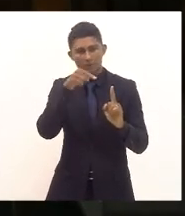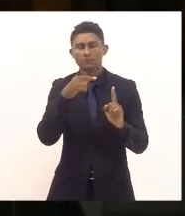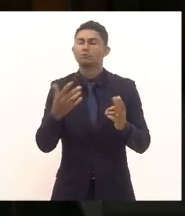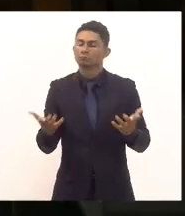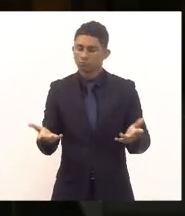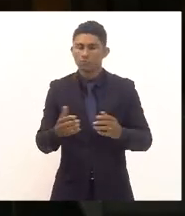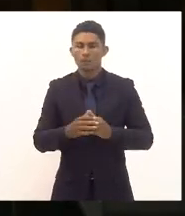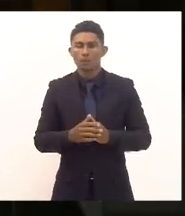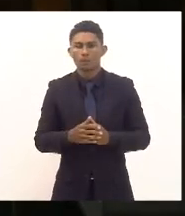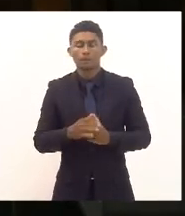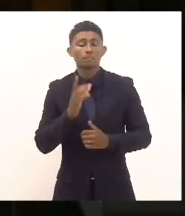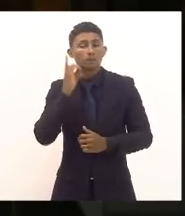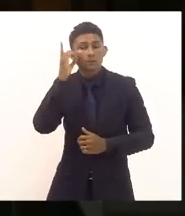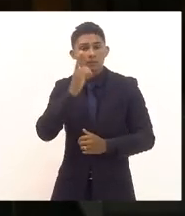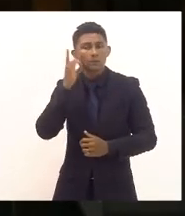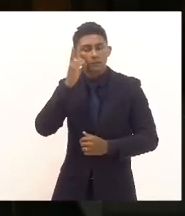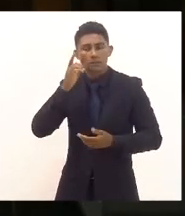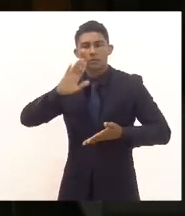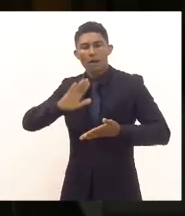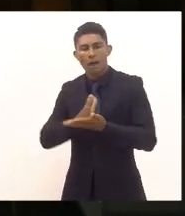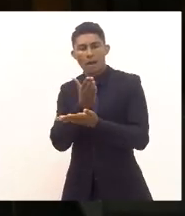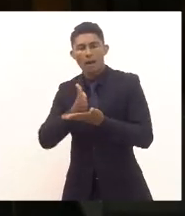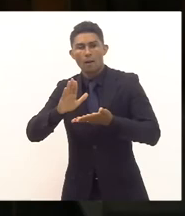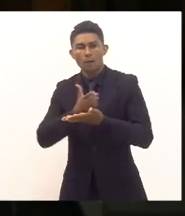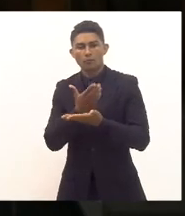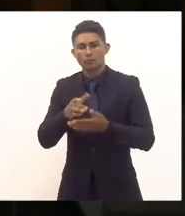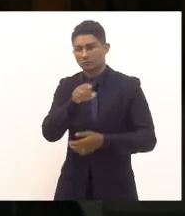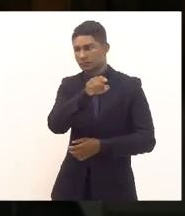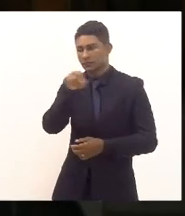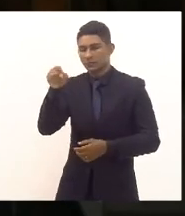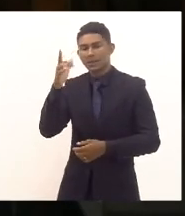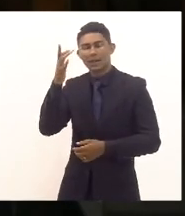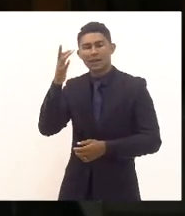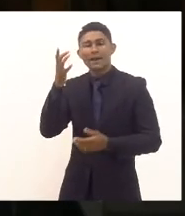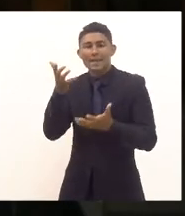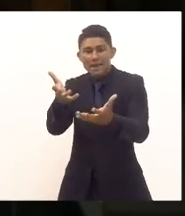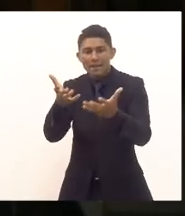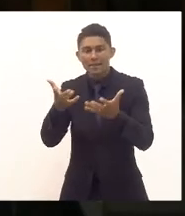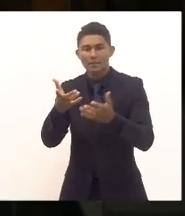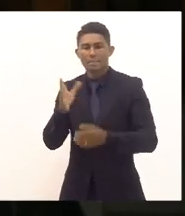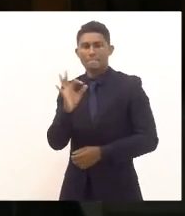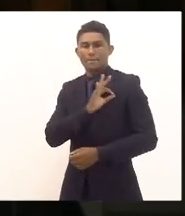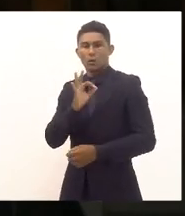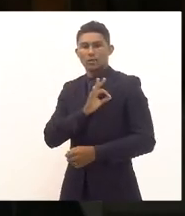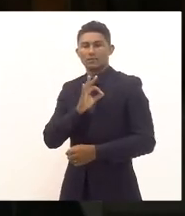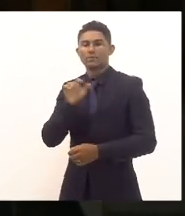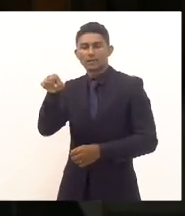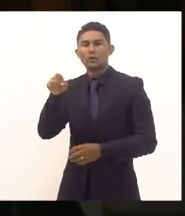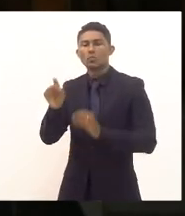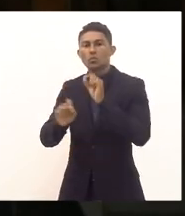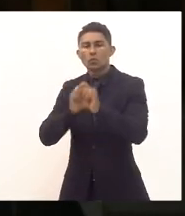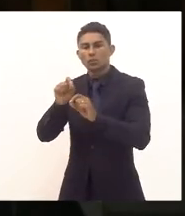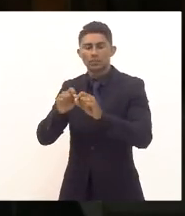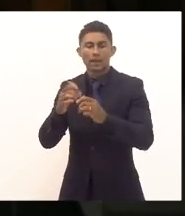e tem Deputado que quer transformar as nossas polícias em grupo de extermínio